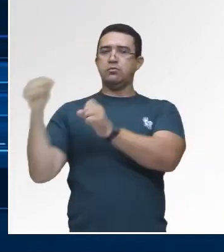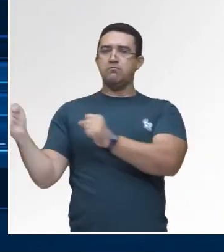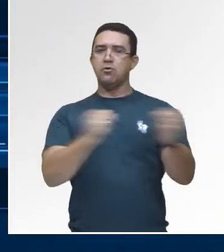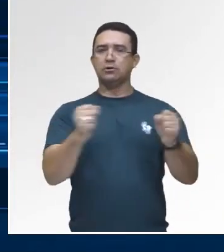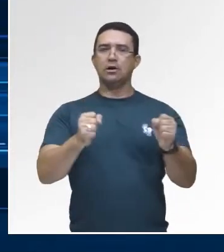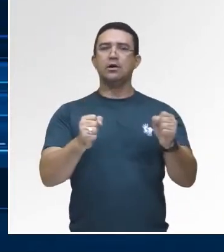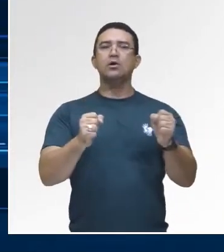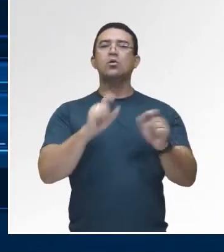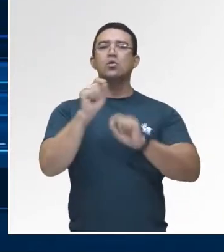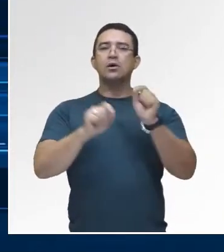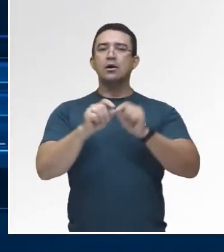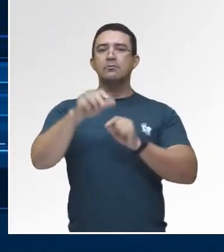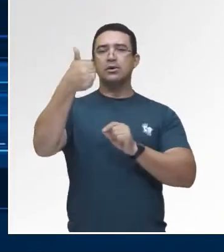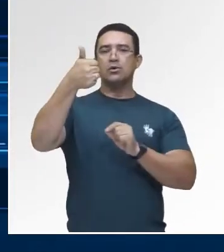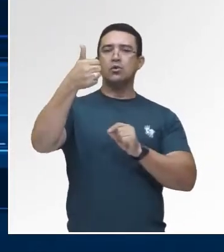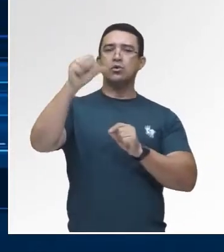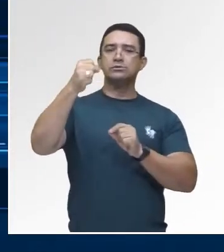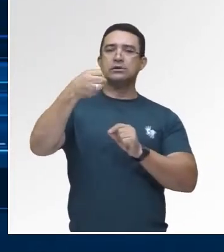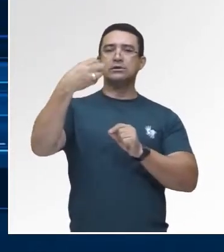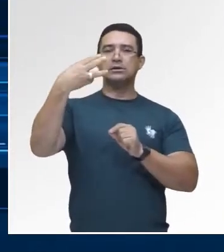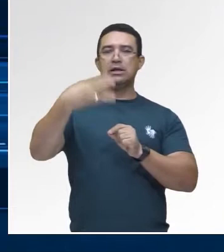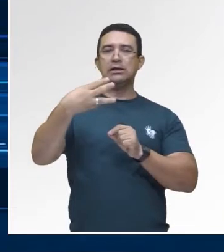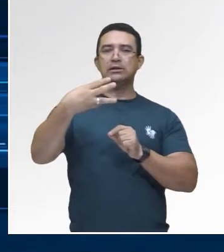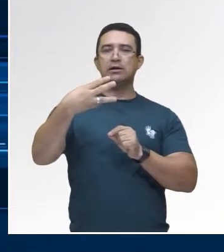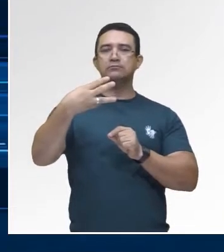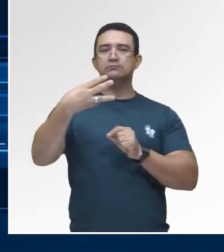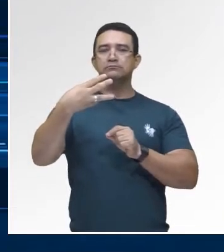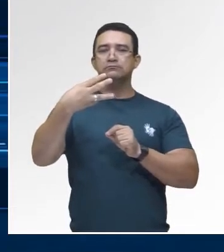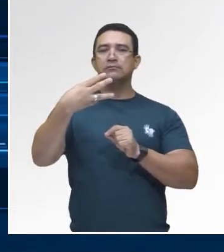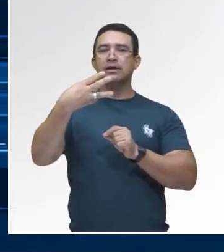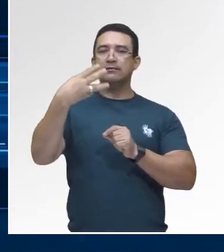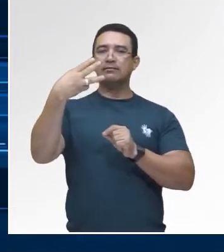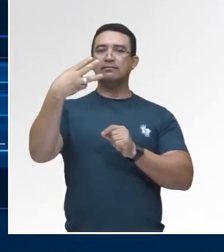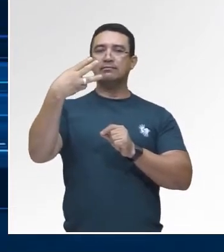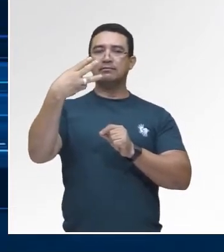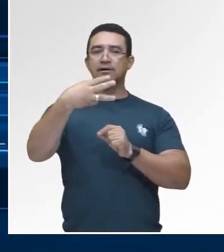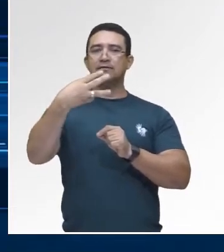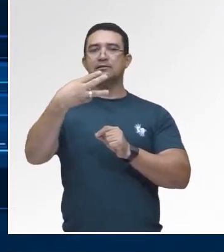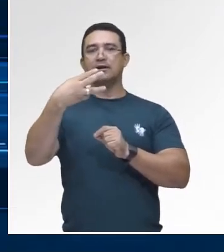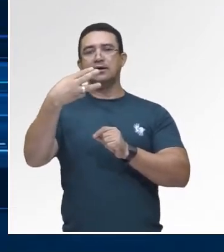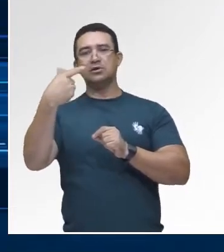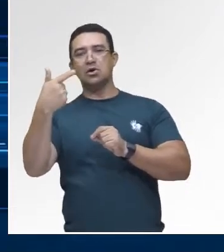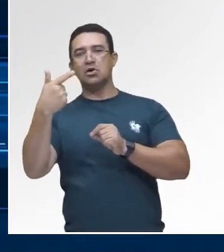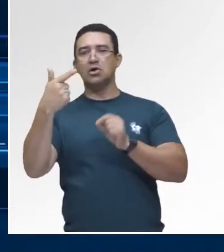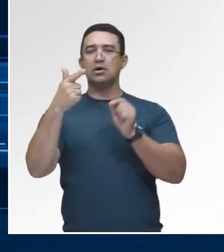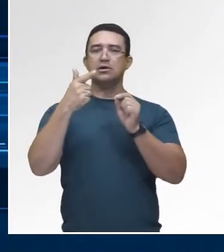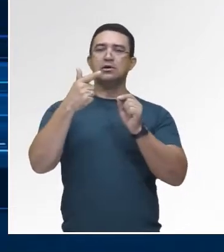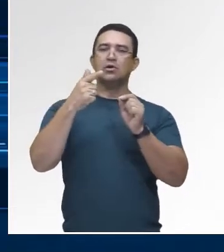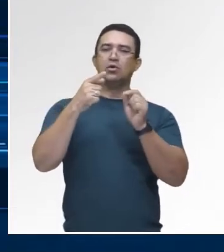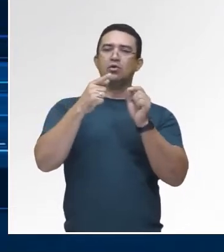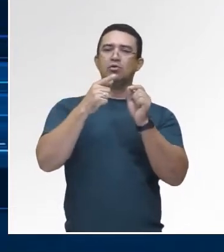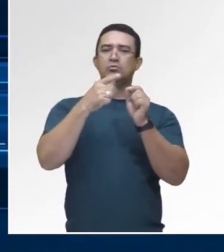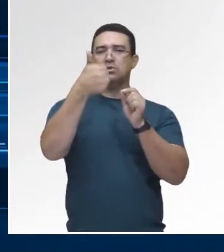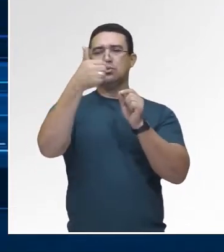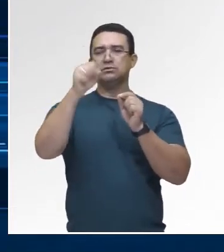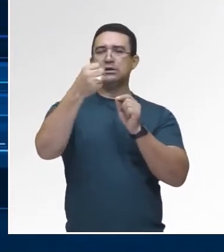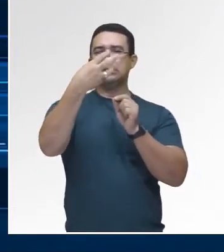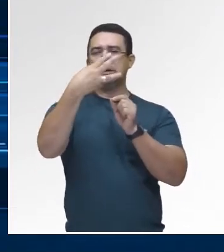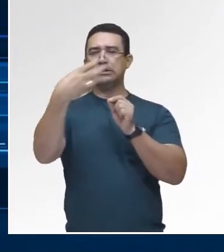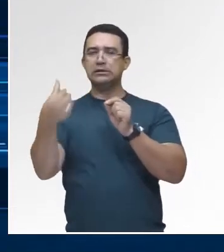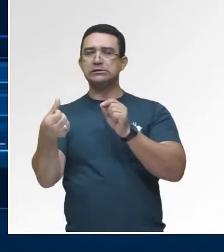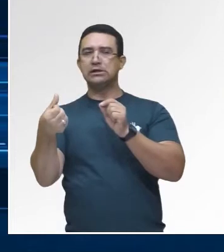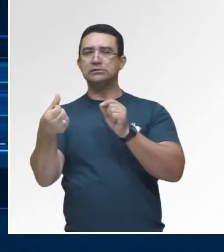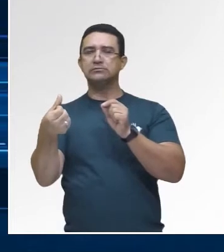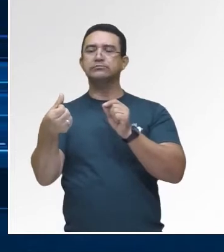1836, sintonizado com as maiores potências europeias, que define a escola romântica com a publicação da revista Panorama.